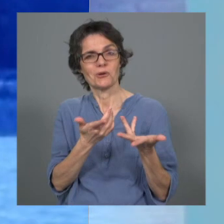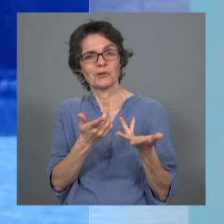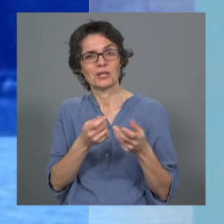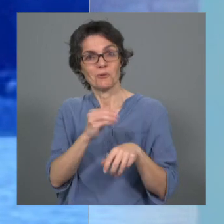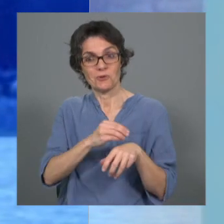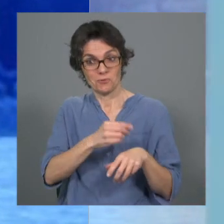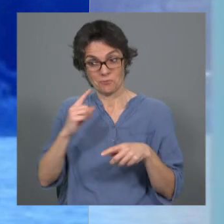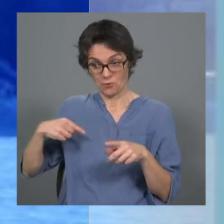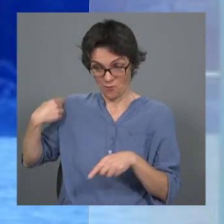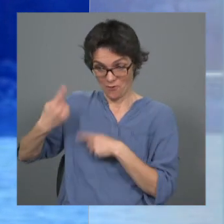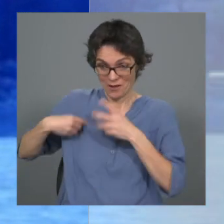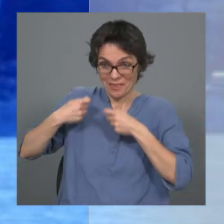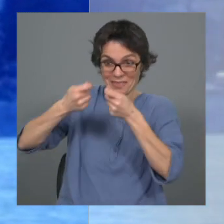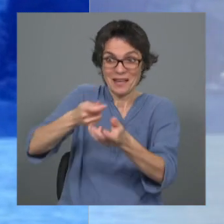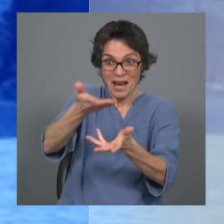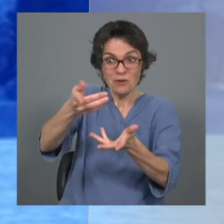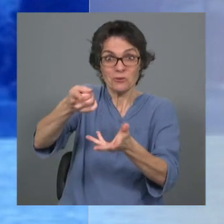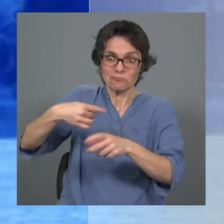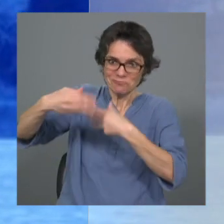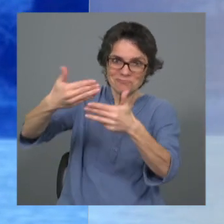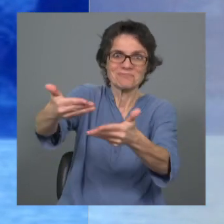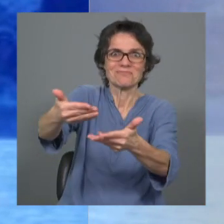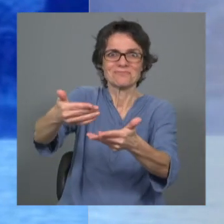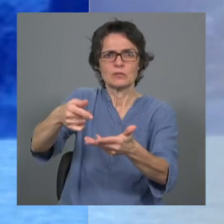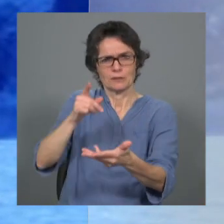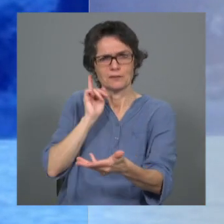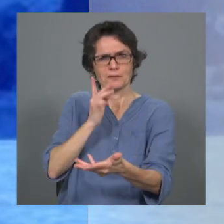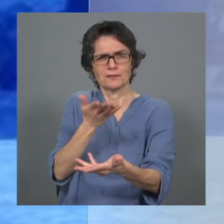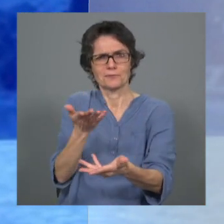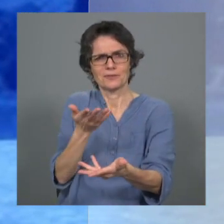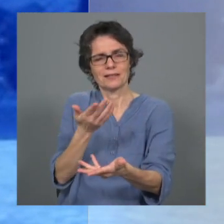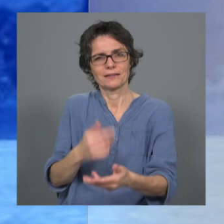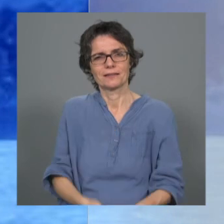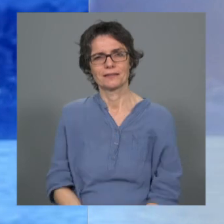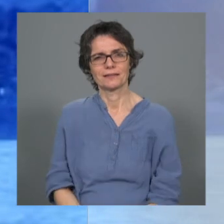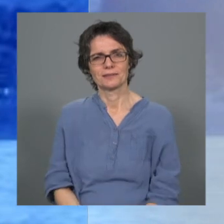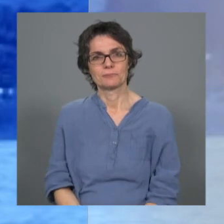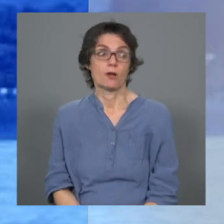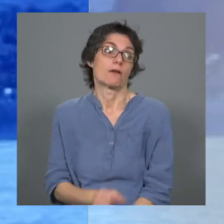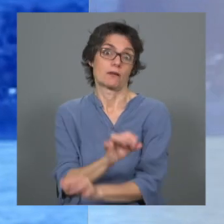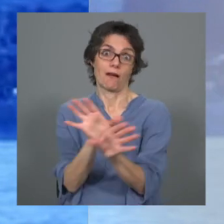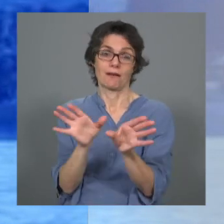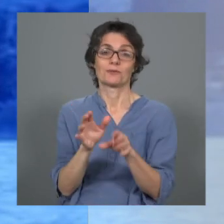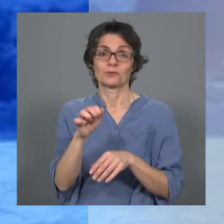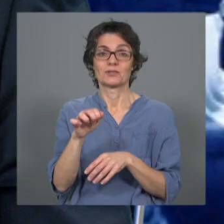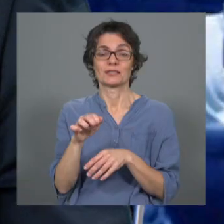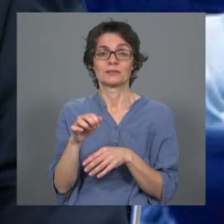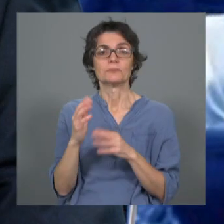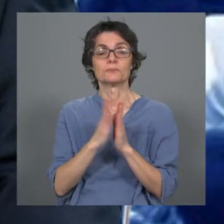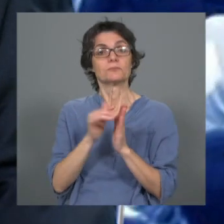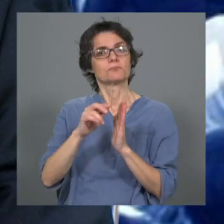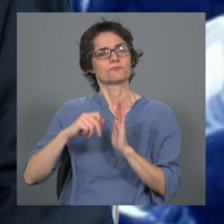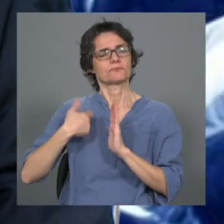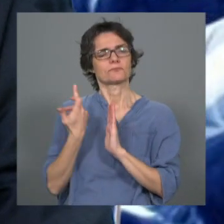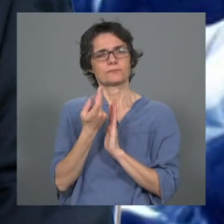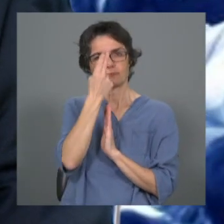lhes foi passado por outros, não é? Antepassados, e isso também é importante ter presente essa memória. Sim, sem dúvida. Nesta igreja tão rica de